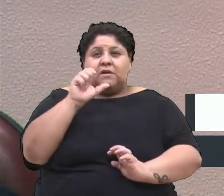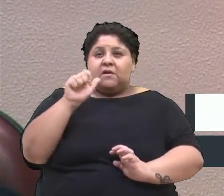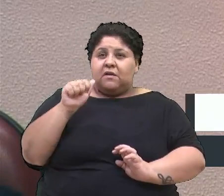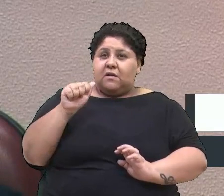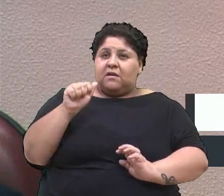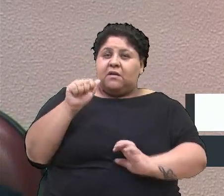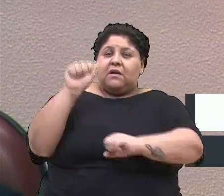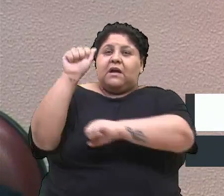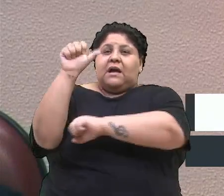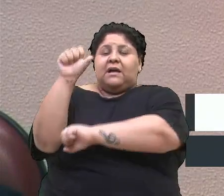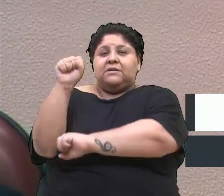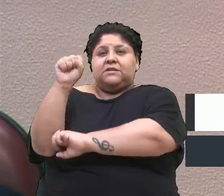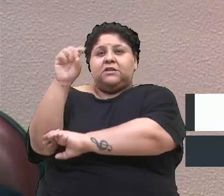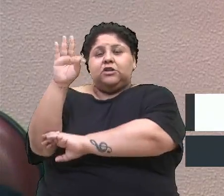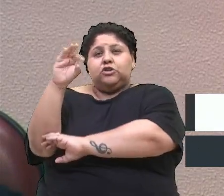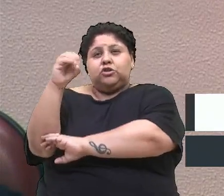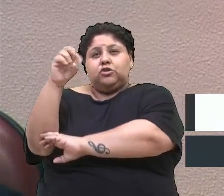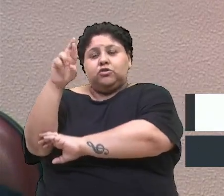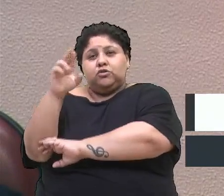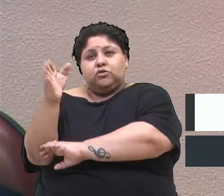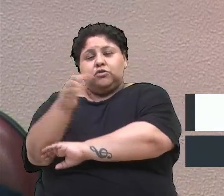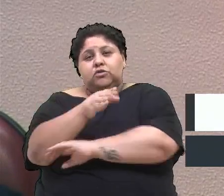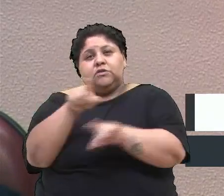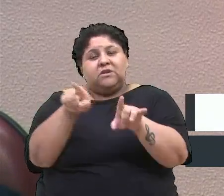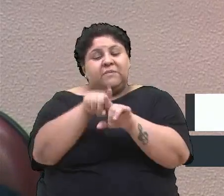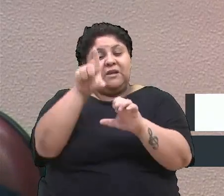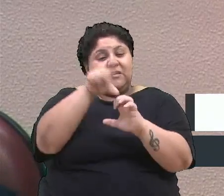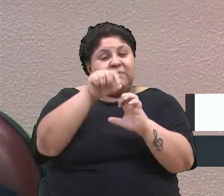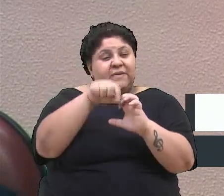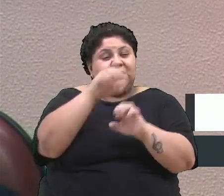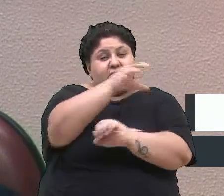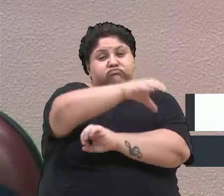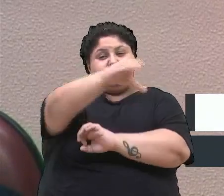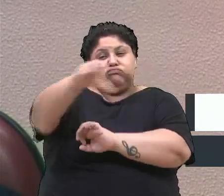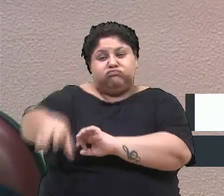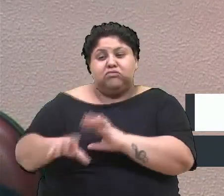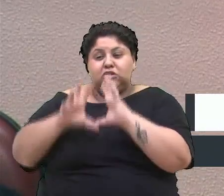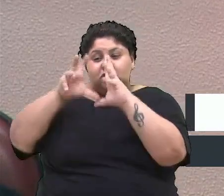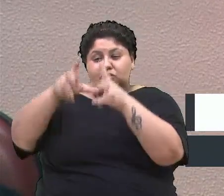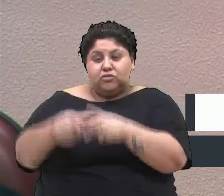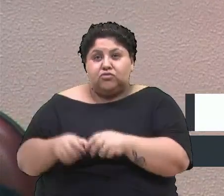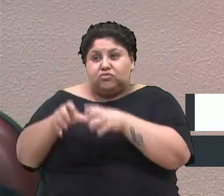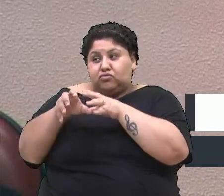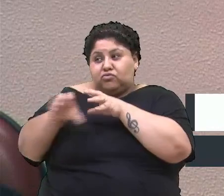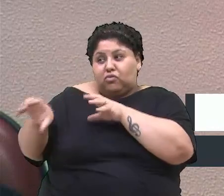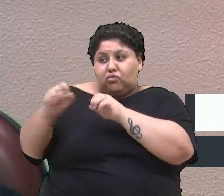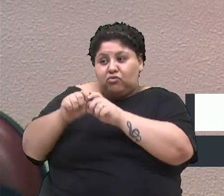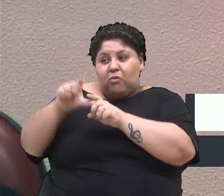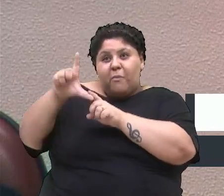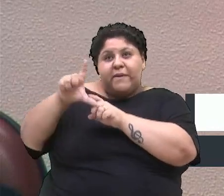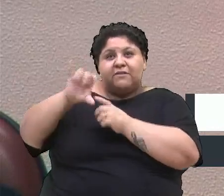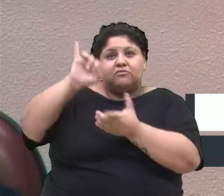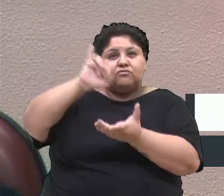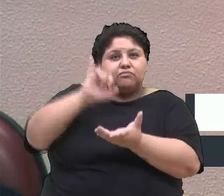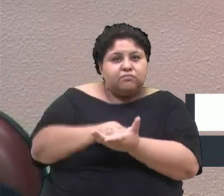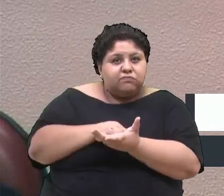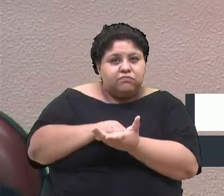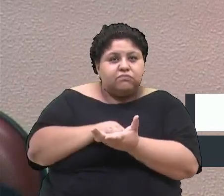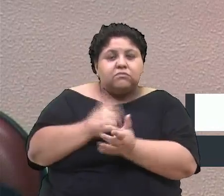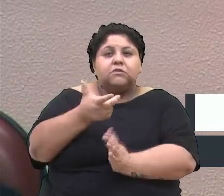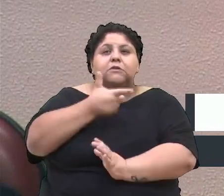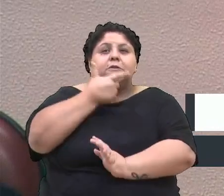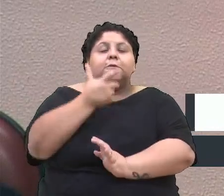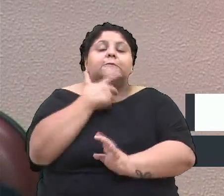Astor Schmidt, e empresários ao meu redor, todos contra aumento de impostos, com o argumento de que